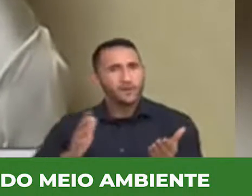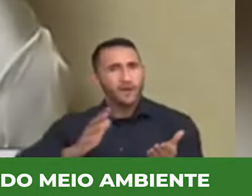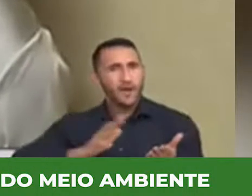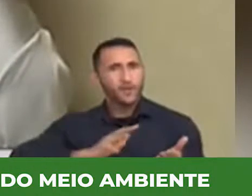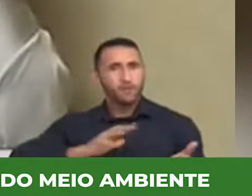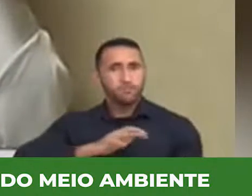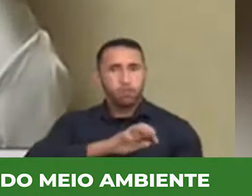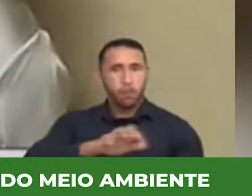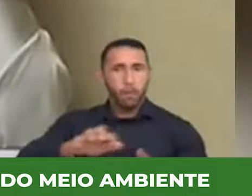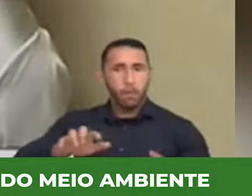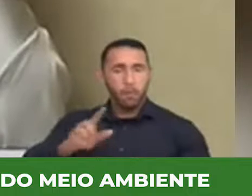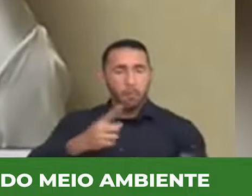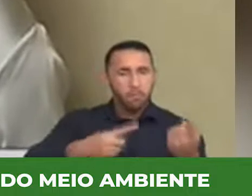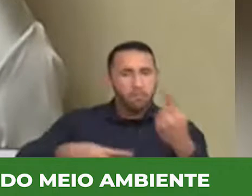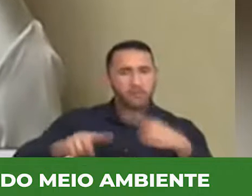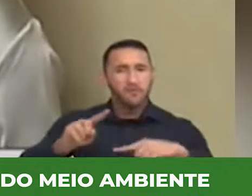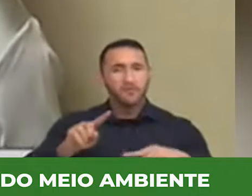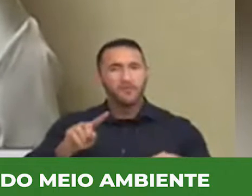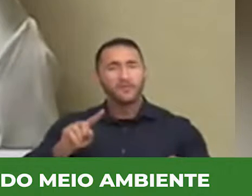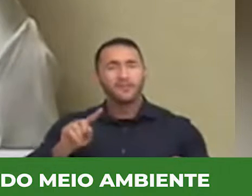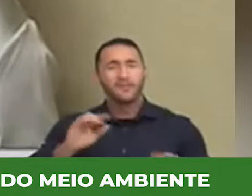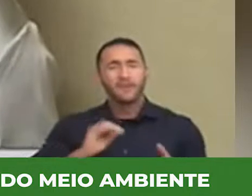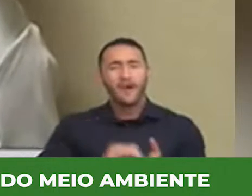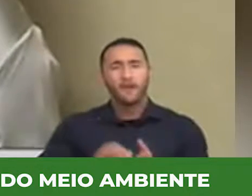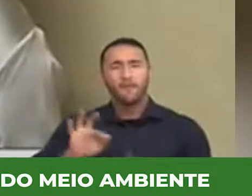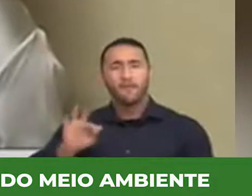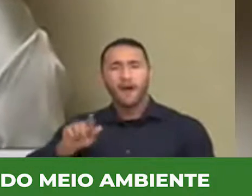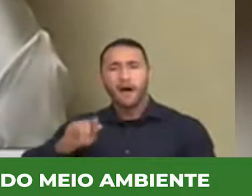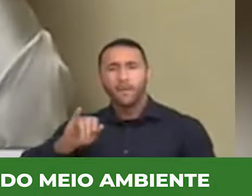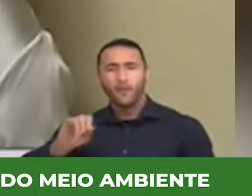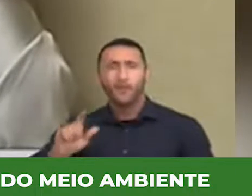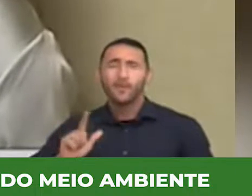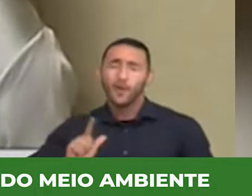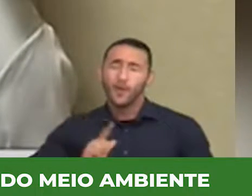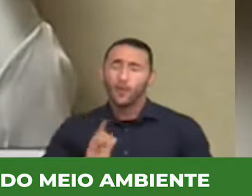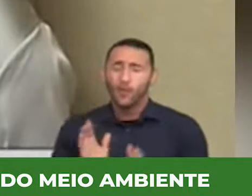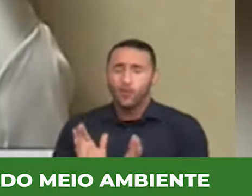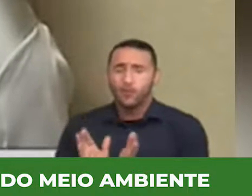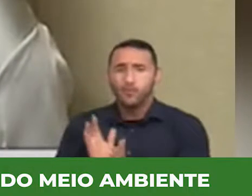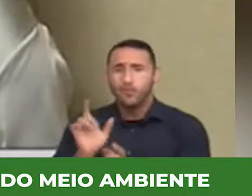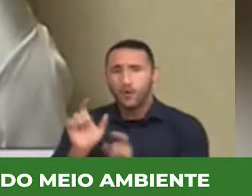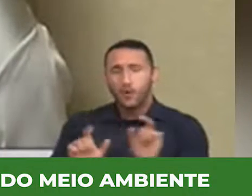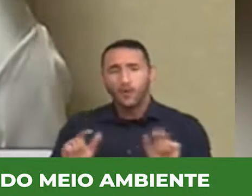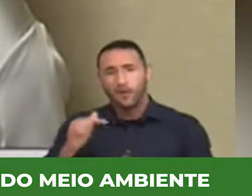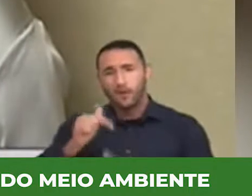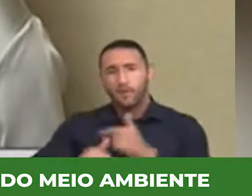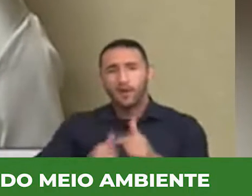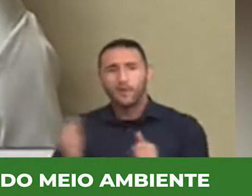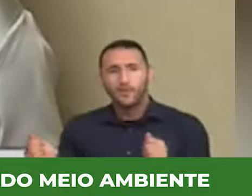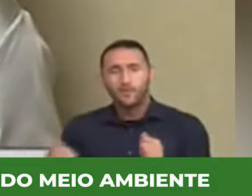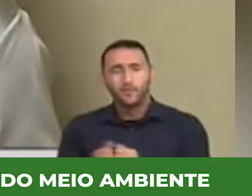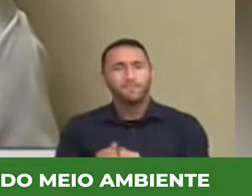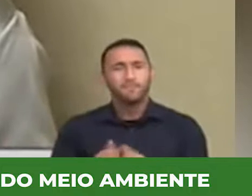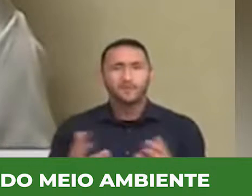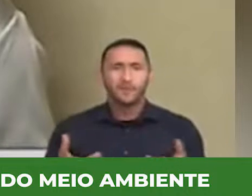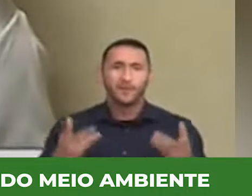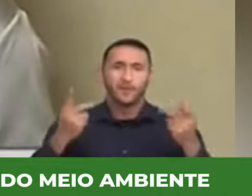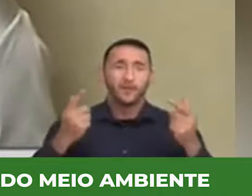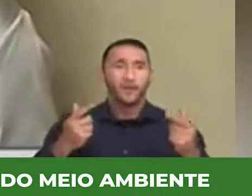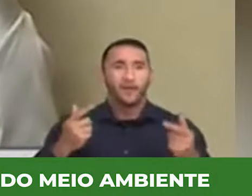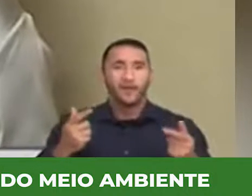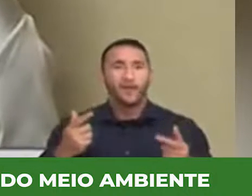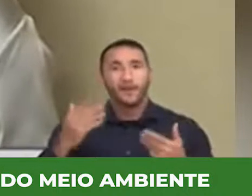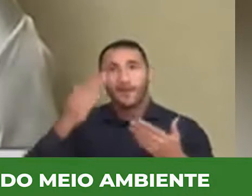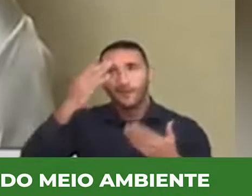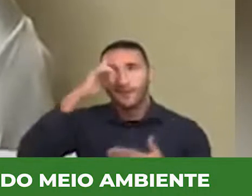gestão do secretário Fábio grossa a gente sabe que ele tem uma equipe maravilhosa também e Graças a Deus né grossa